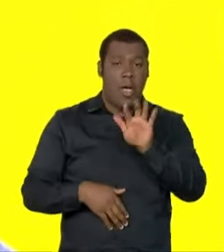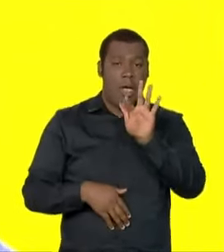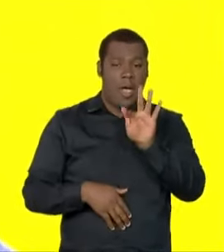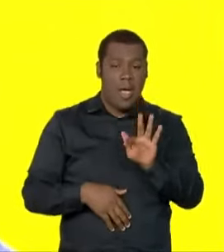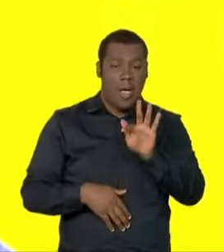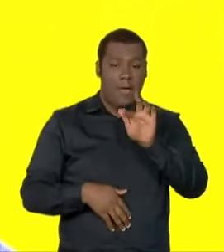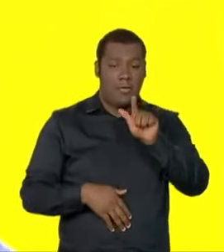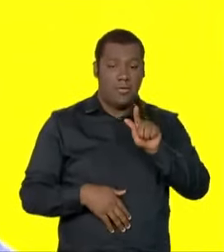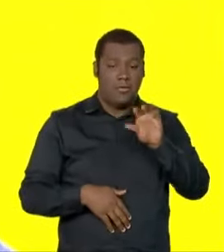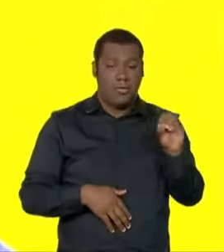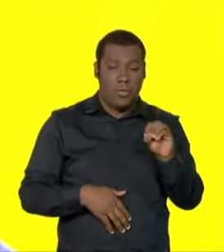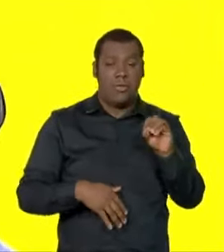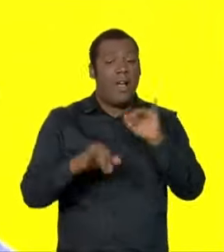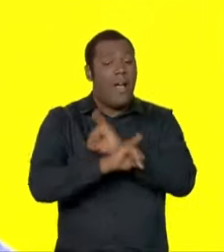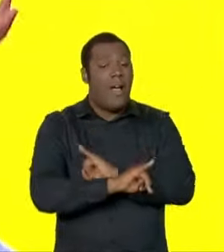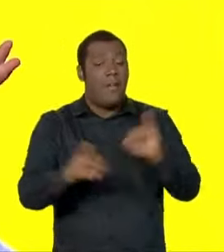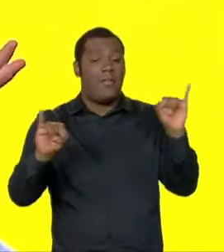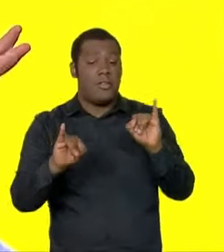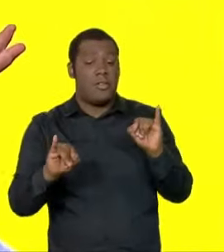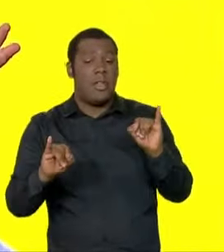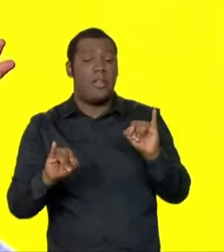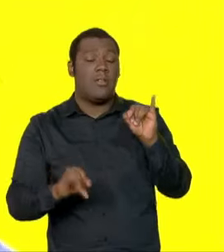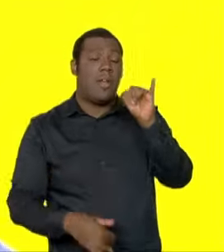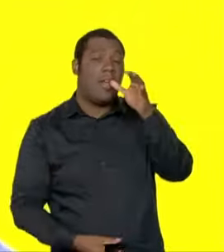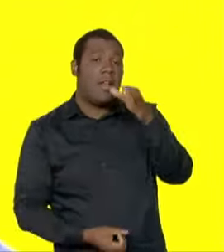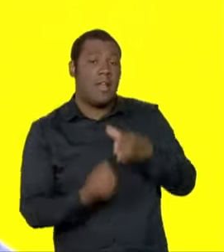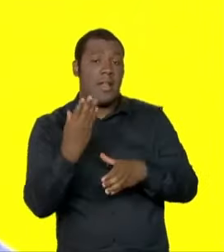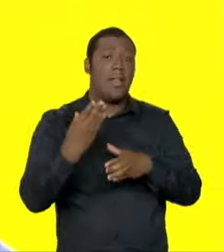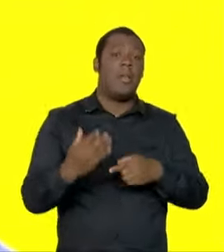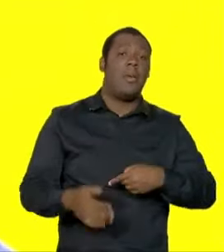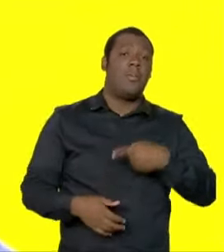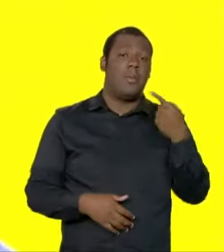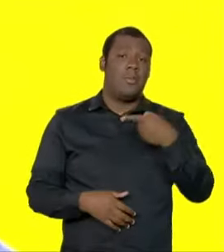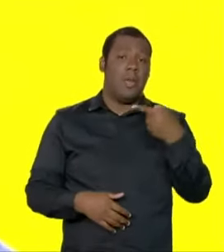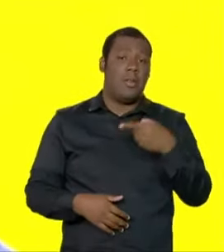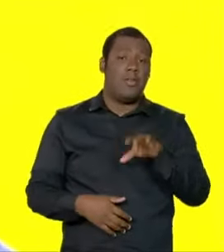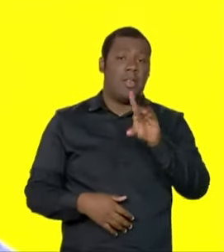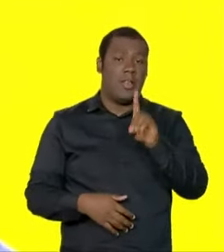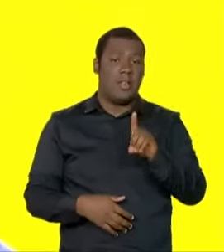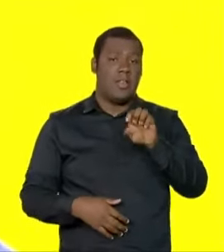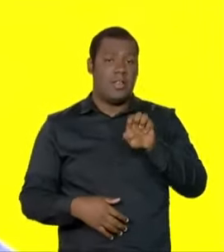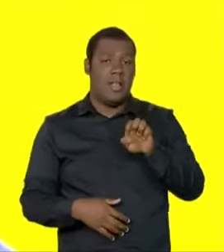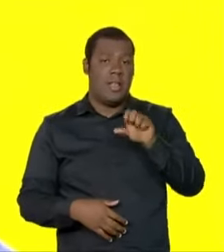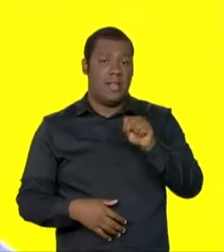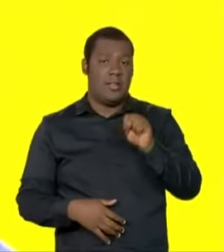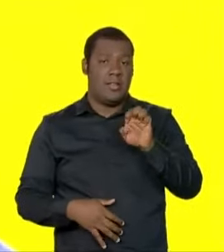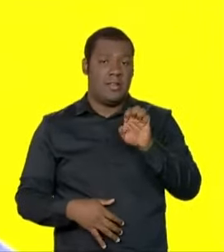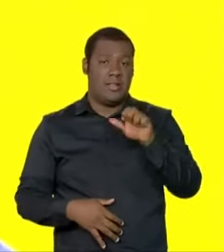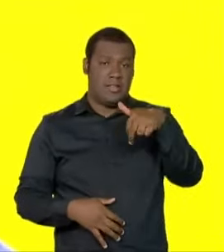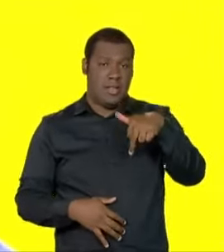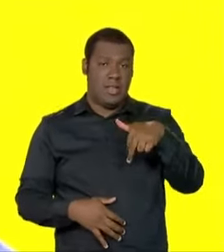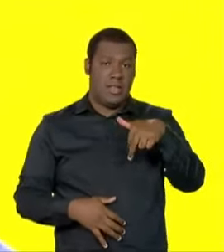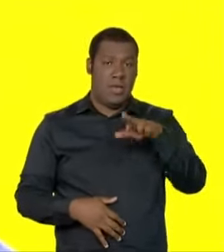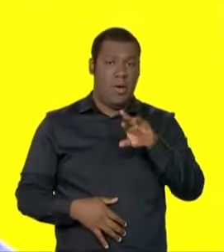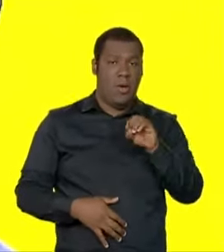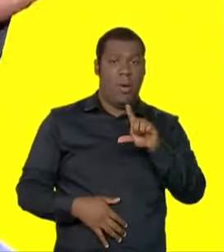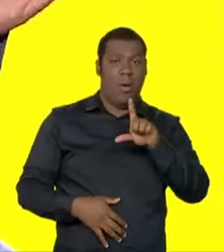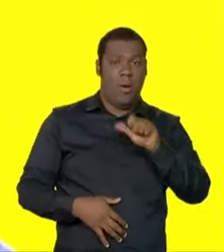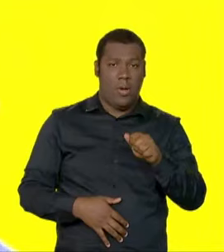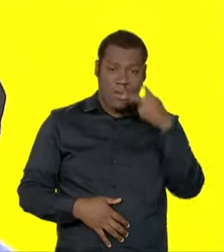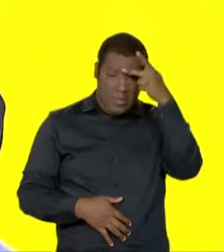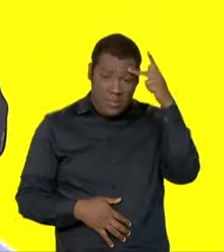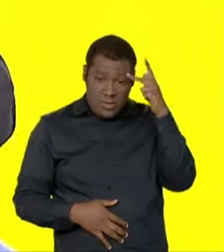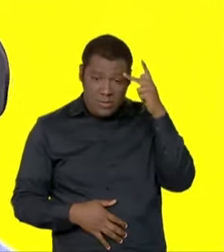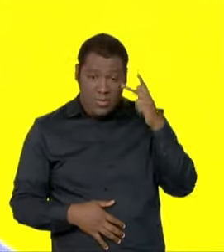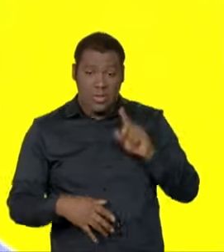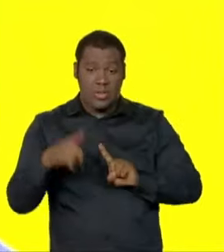então, esse primeiro, o desenrola das pessoas jurídicas. Nesse desenrola, presidente, a média, que vai ser mais ou menos equivalente ao